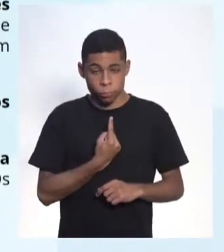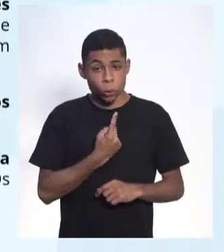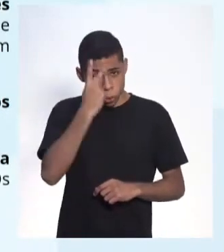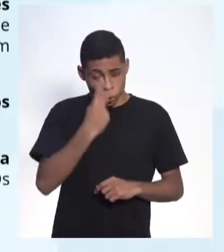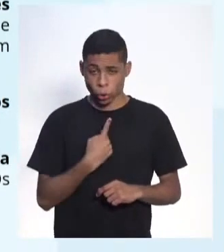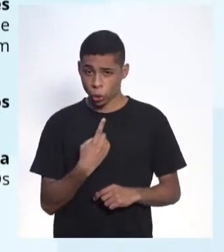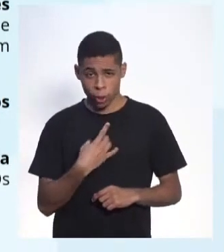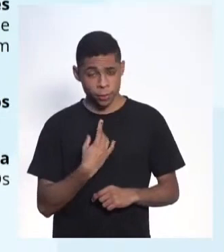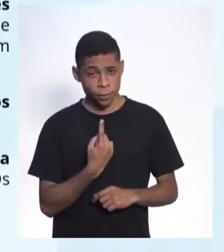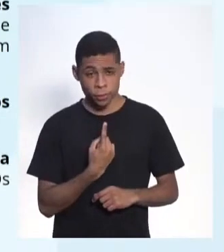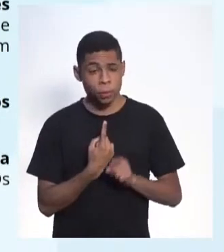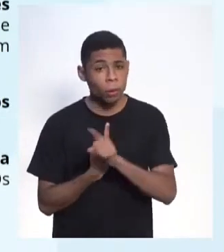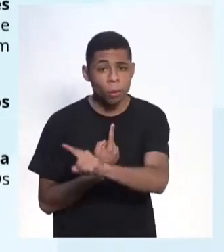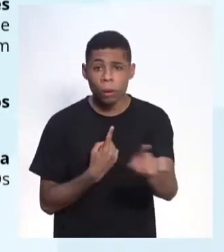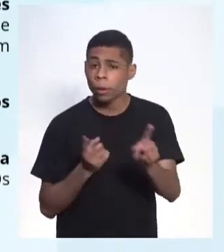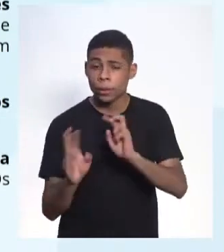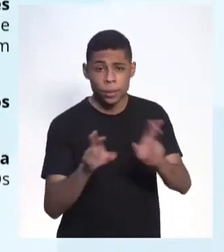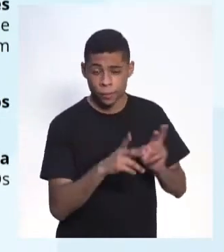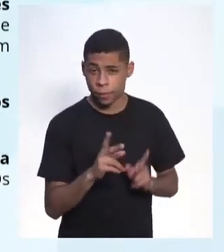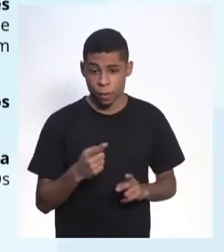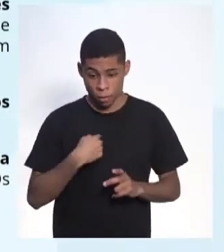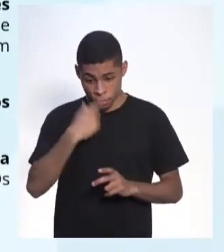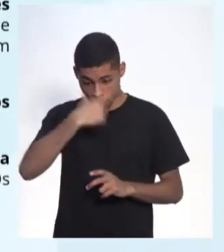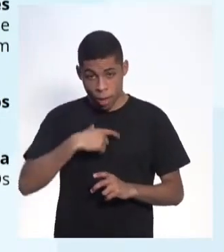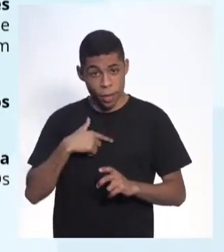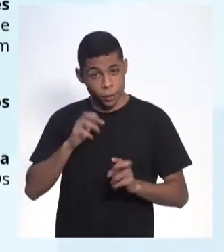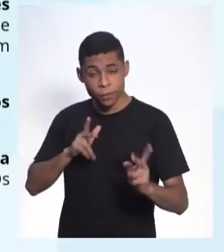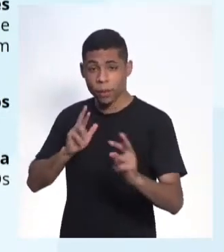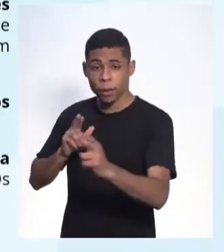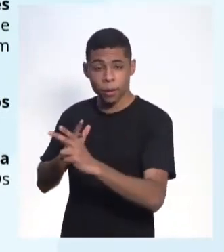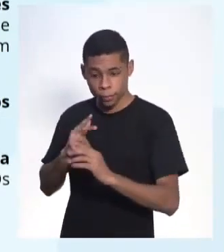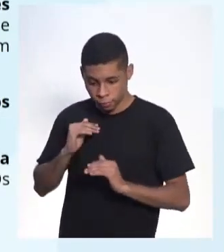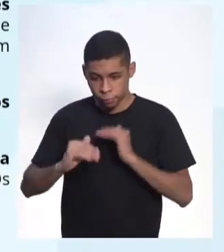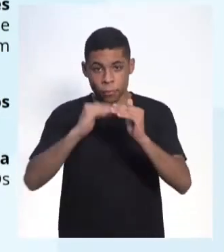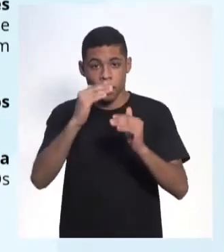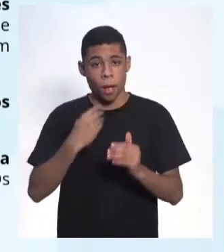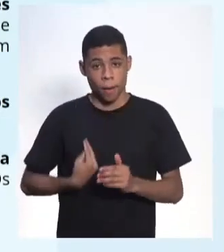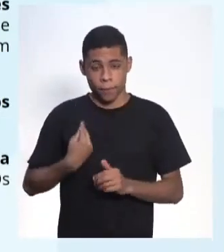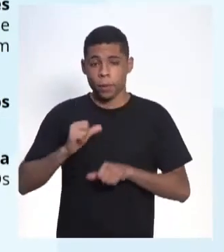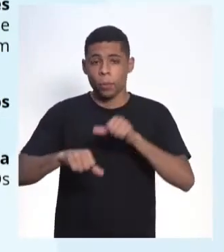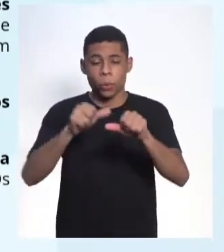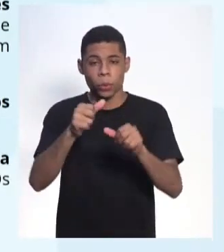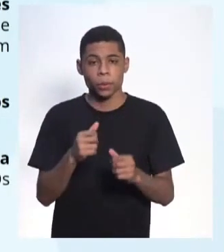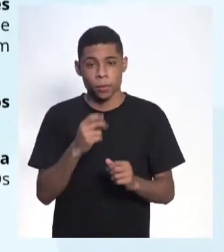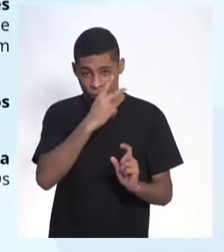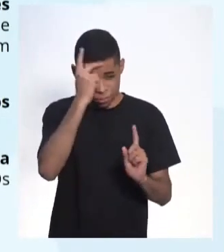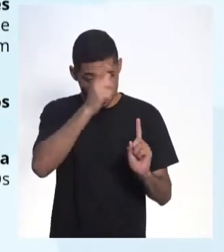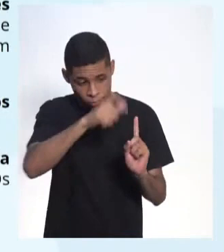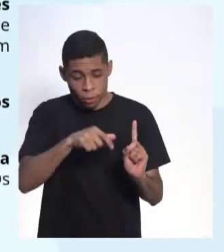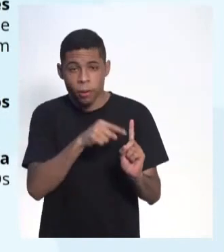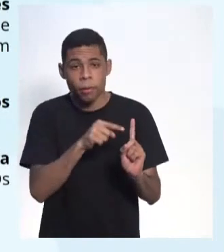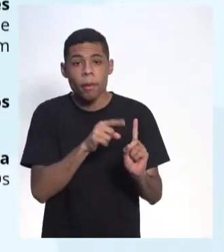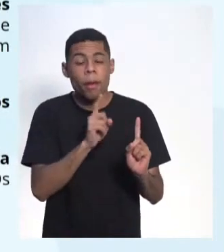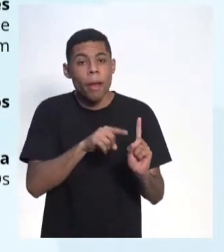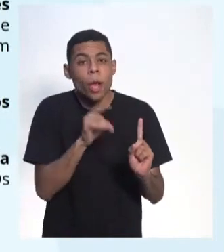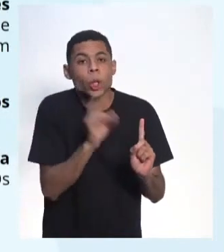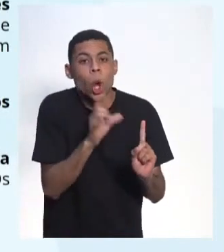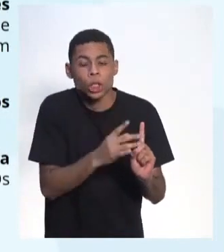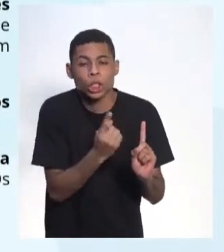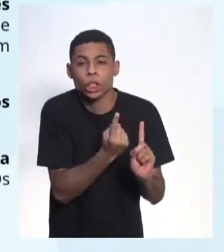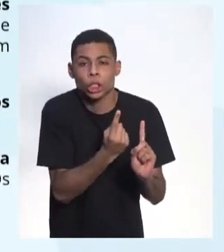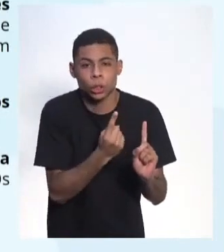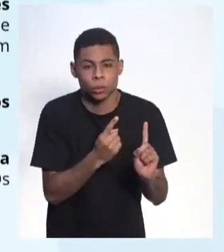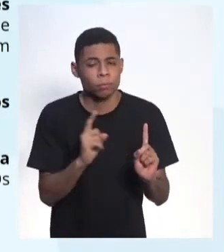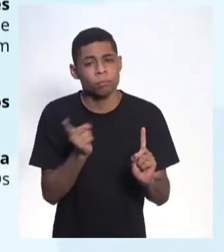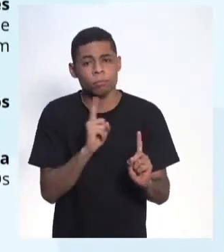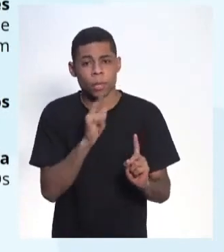né? Produto desses conjuntos de referenciais que nós vamos construindo ao longo da vida. Então, esse indivíduo nunca se constrói sozinho, né?